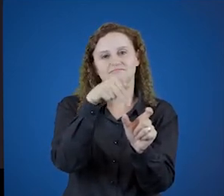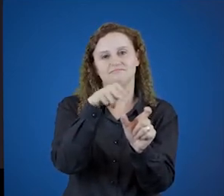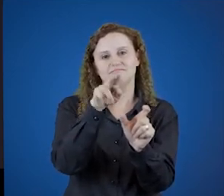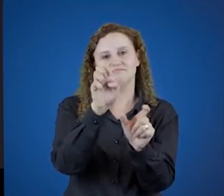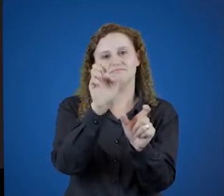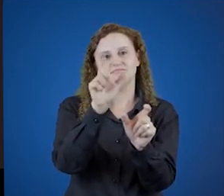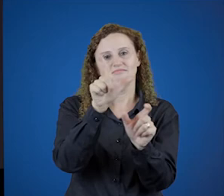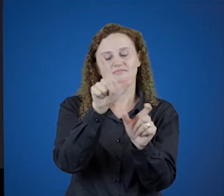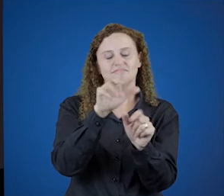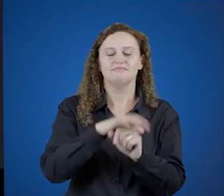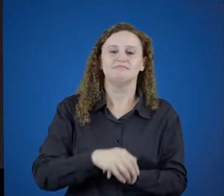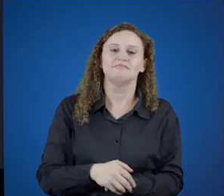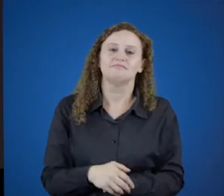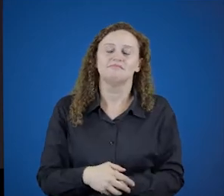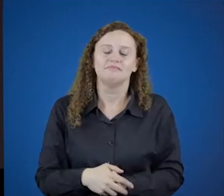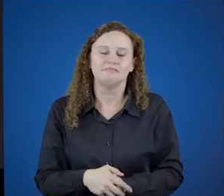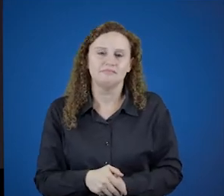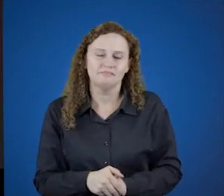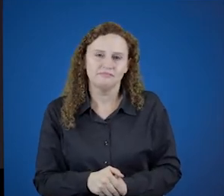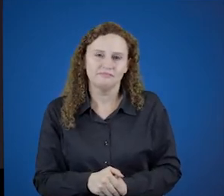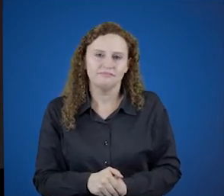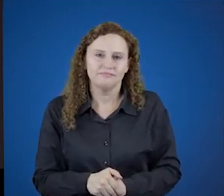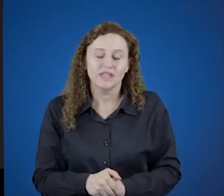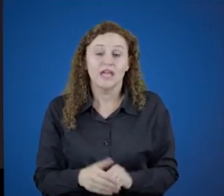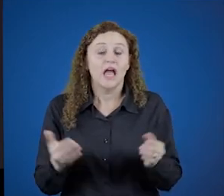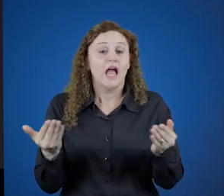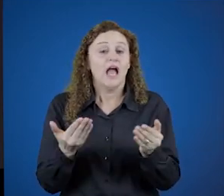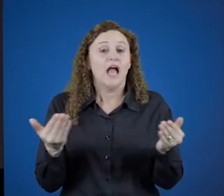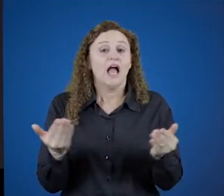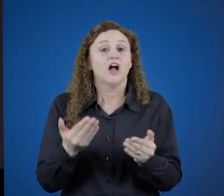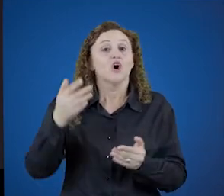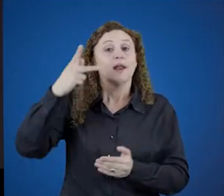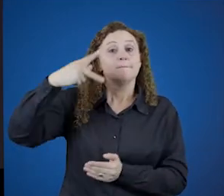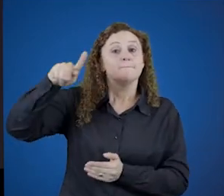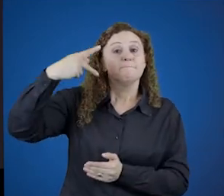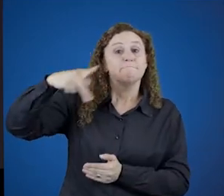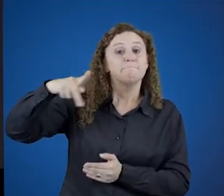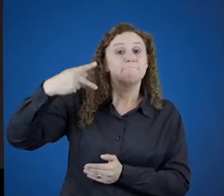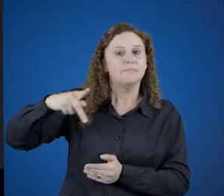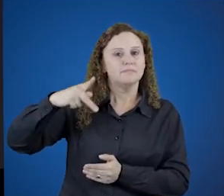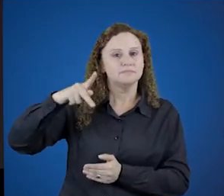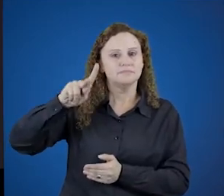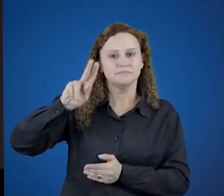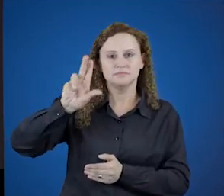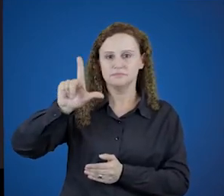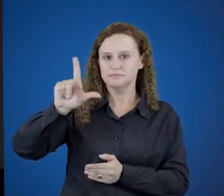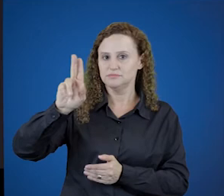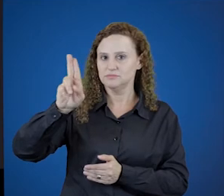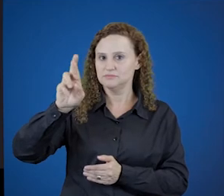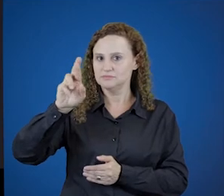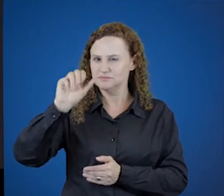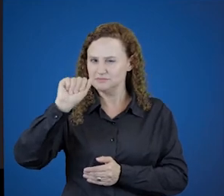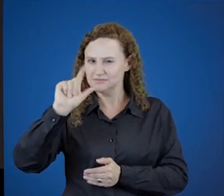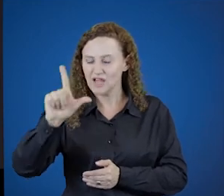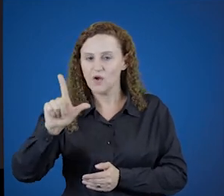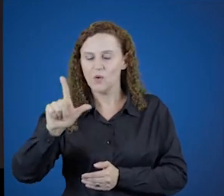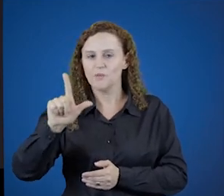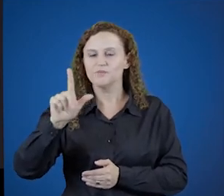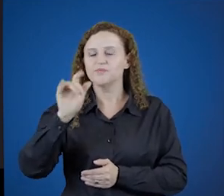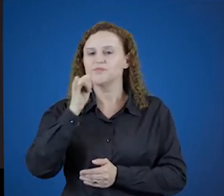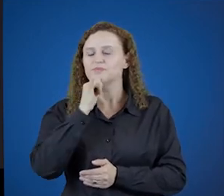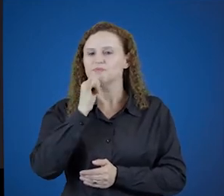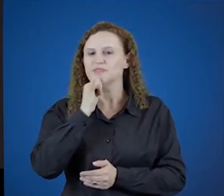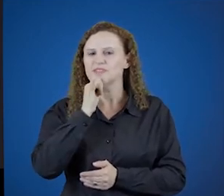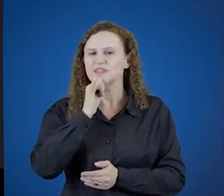anel O melhor é que meu amorzinho e no plural o nominativo